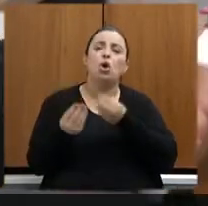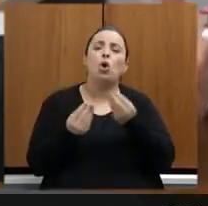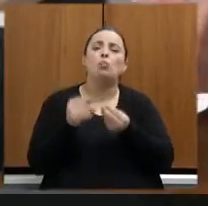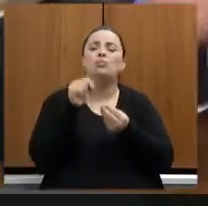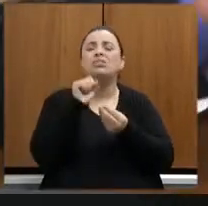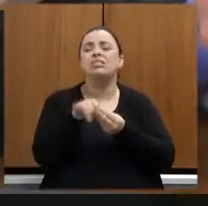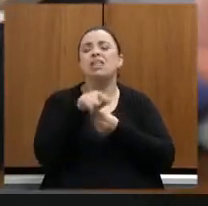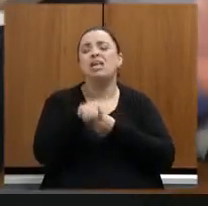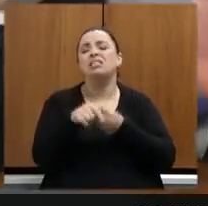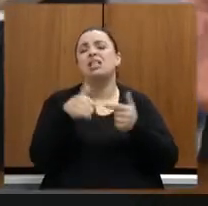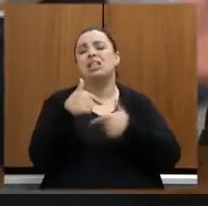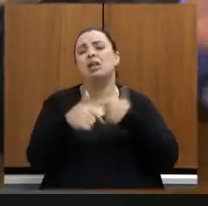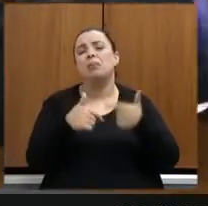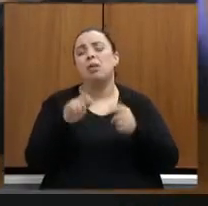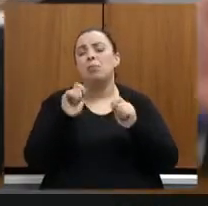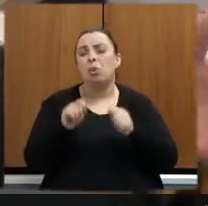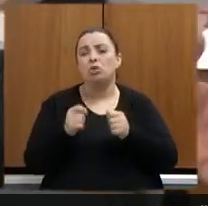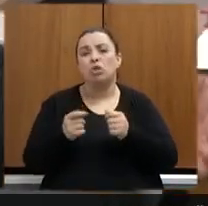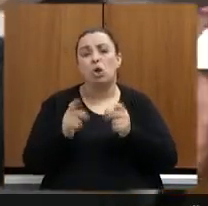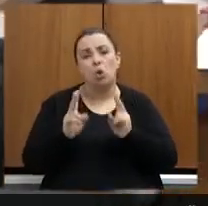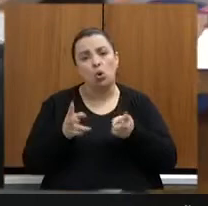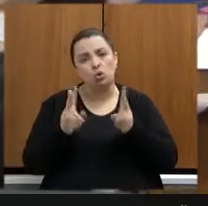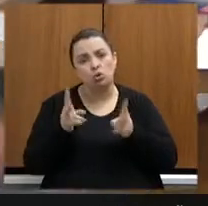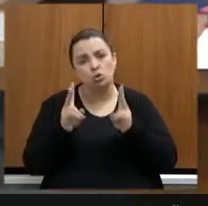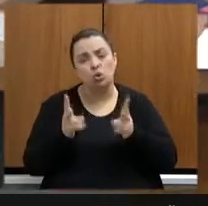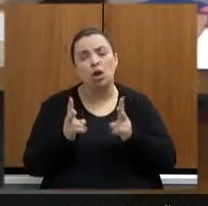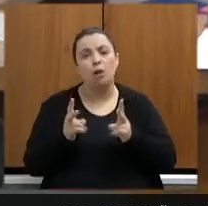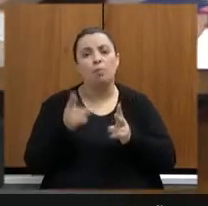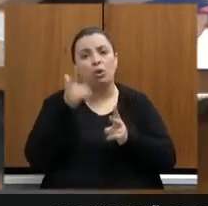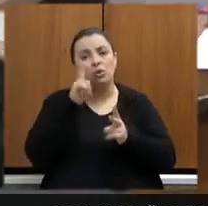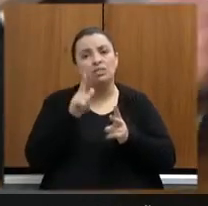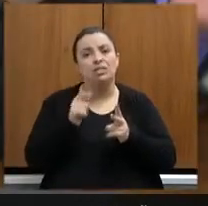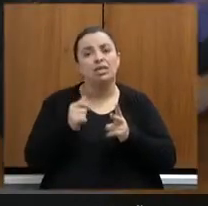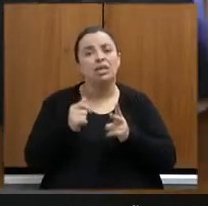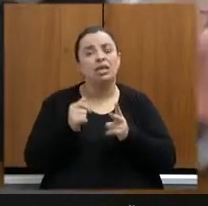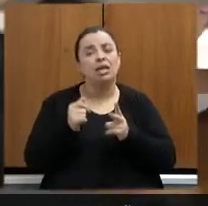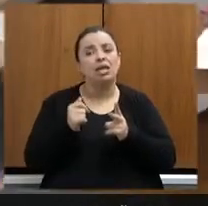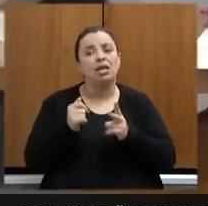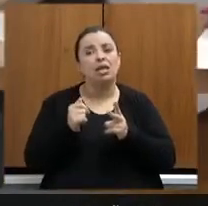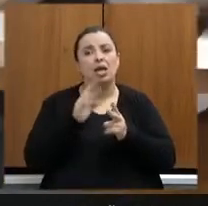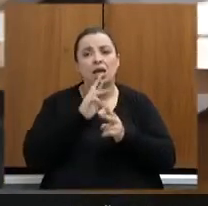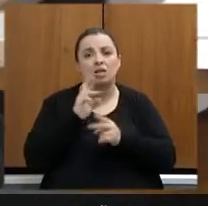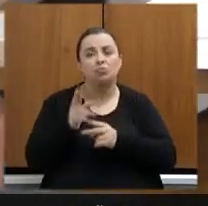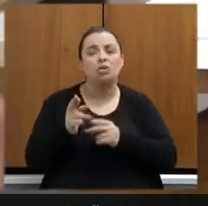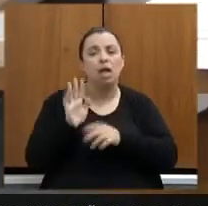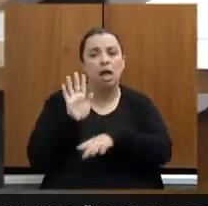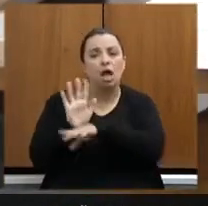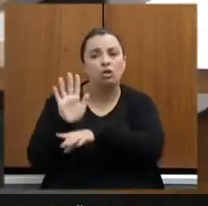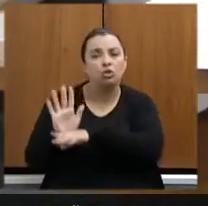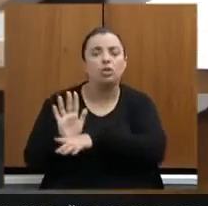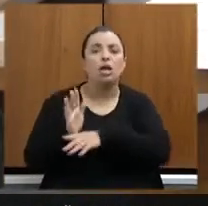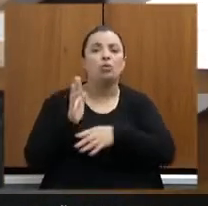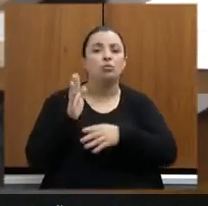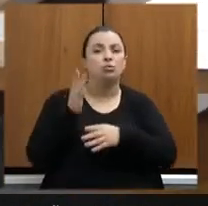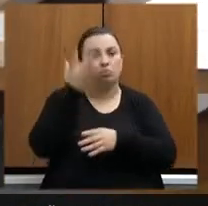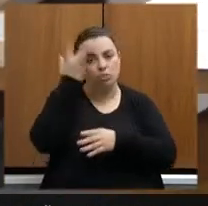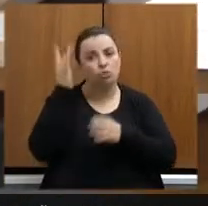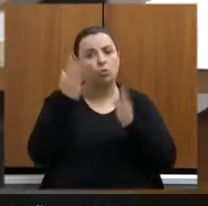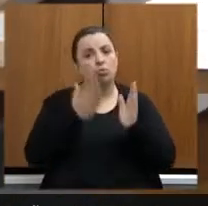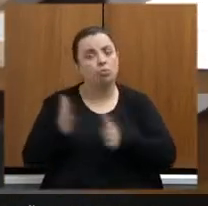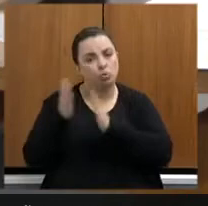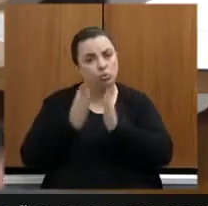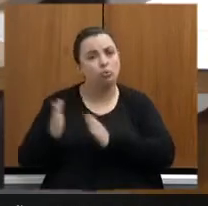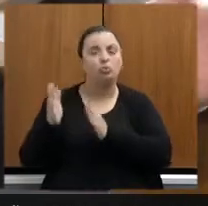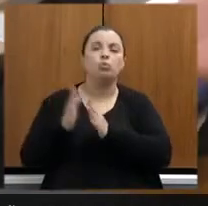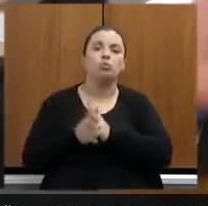possamos letra atendendo esse produtor suas arestas barradinhos transferidas e se vemos né